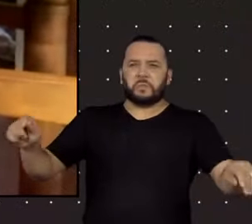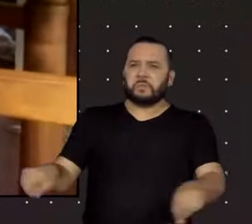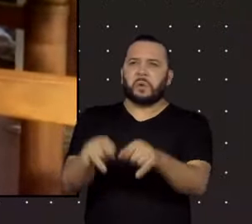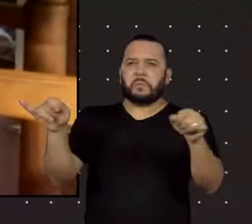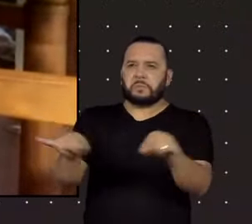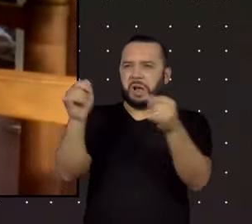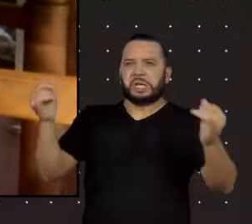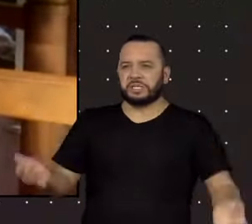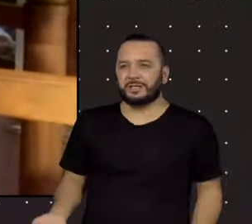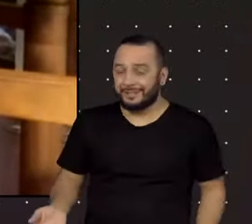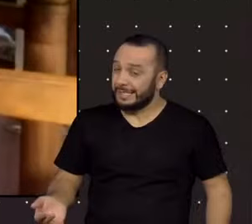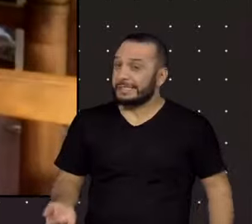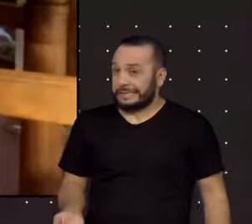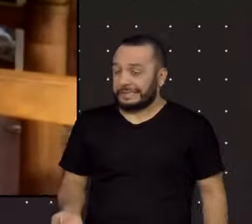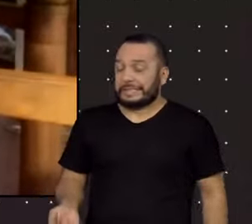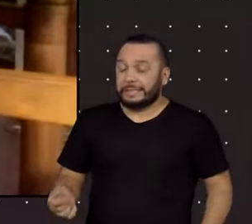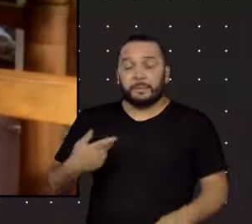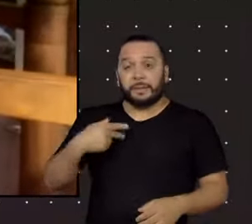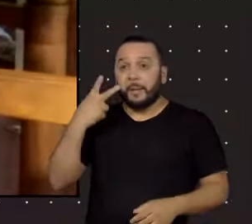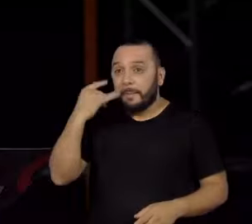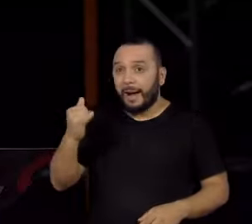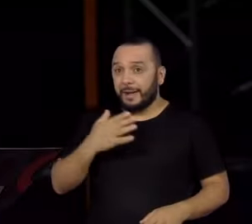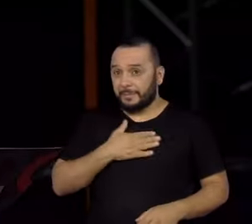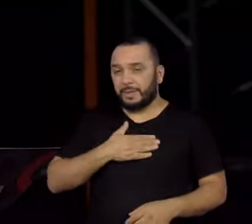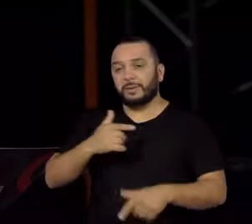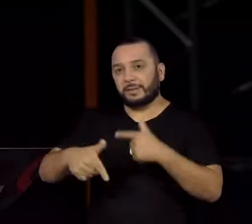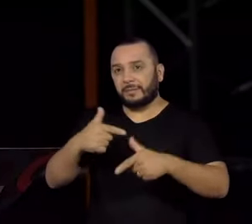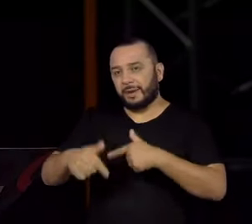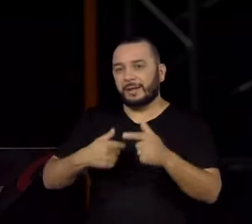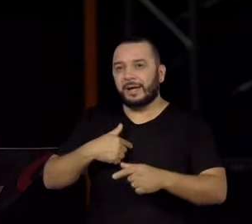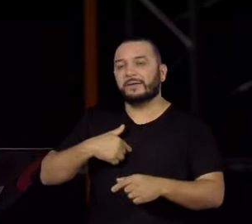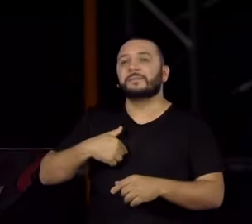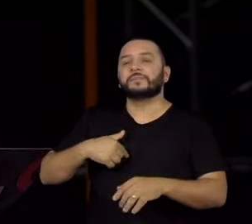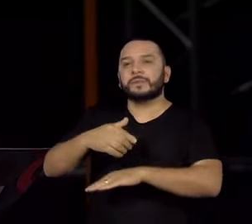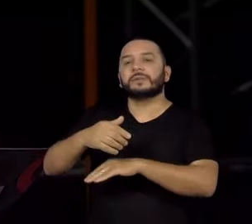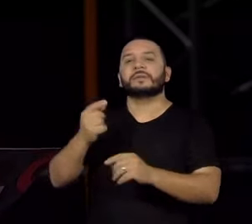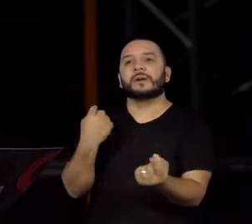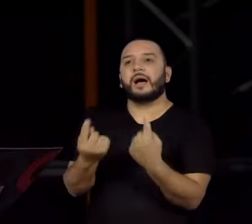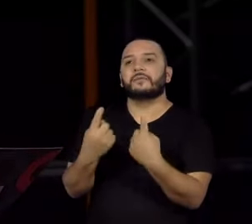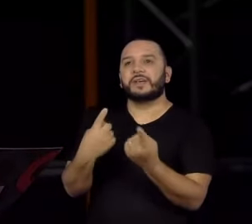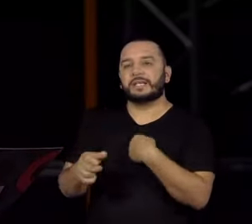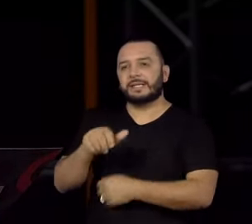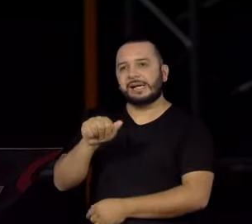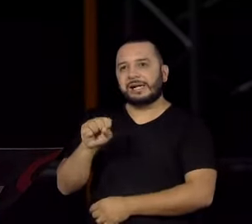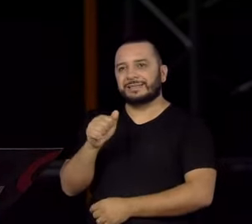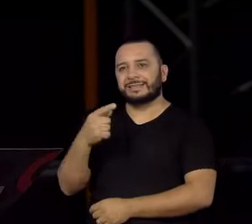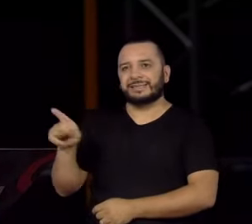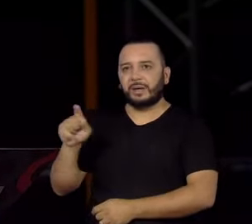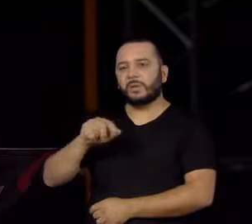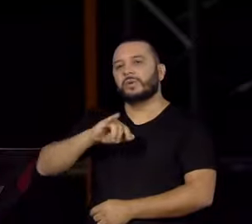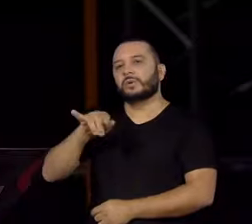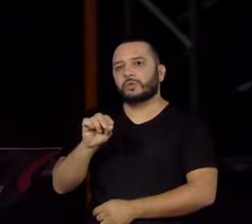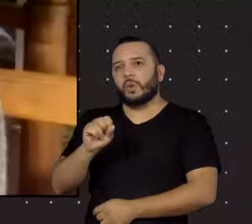ali na Avenida São João e ele, quando passava na esquina da Ipiranga com a São João, ele via... Era um ponto de músico ali, porque tinha